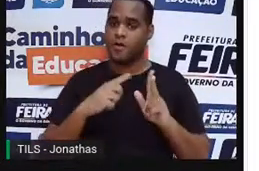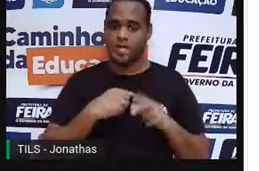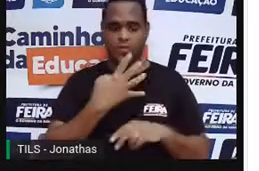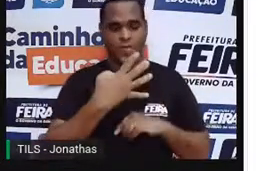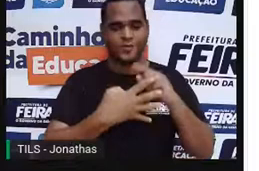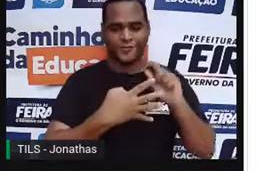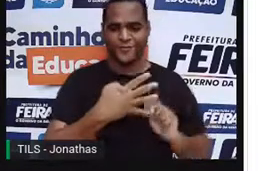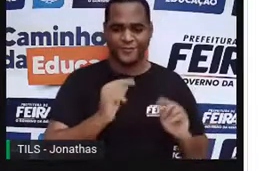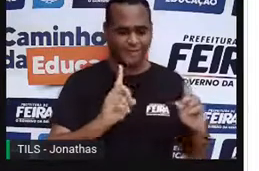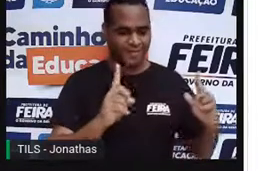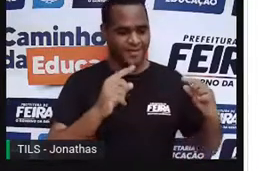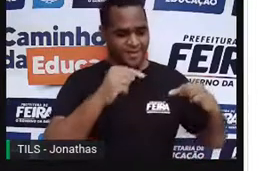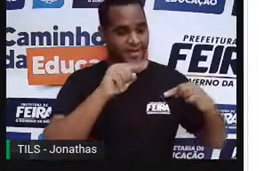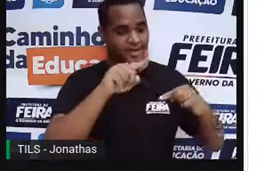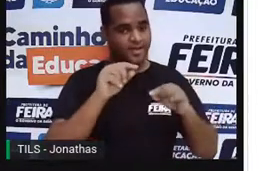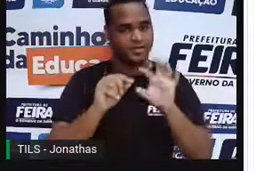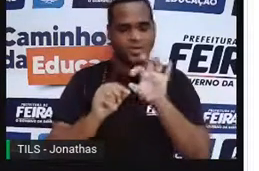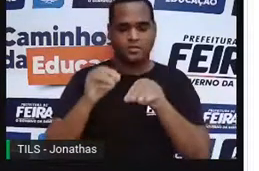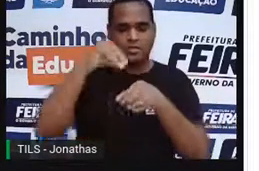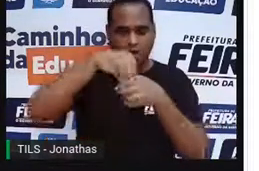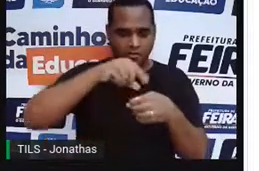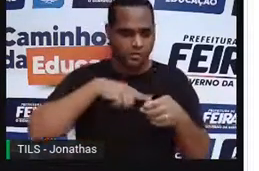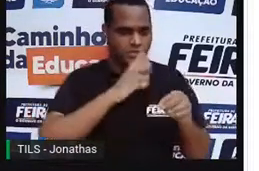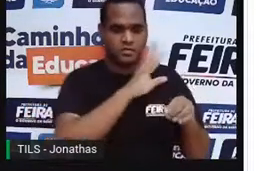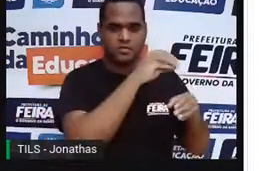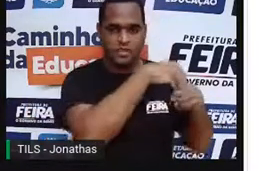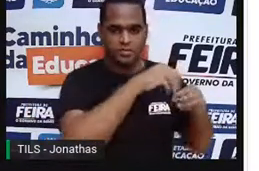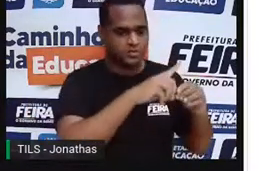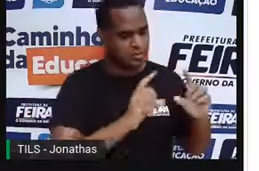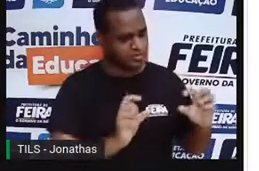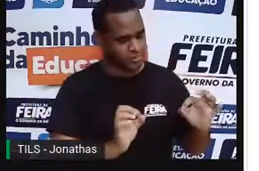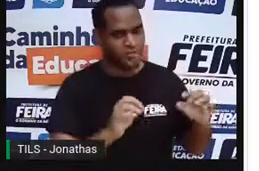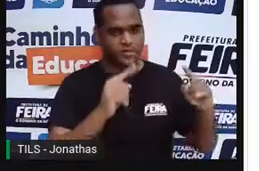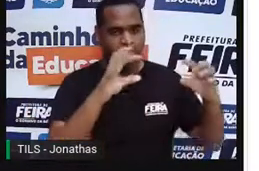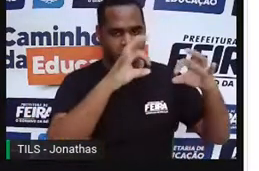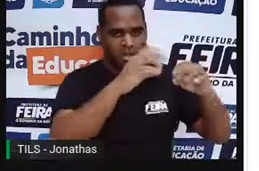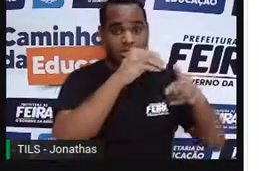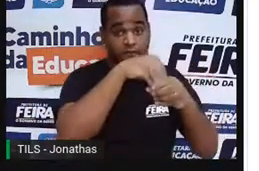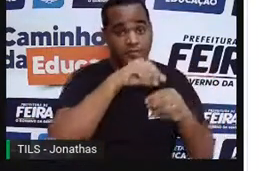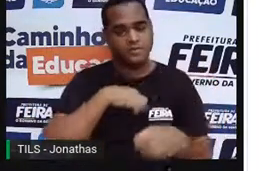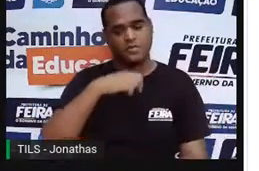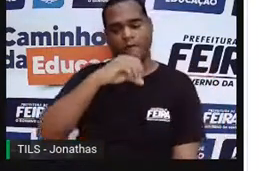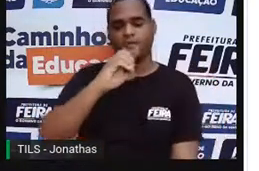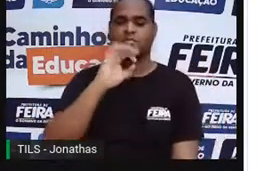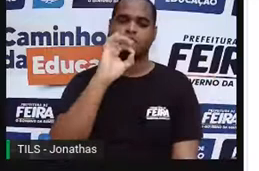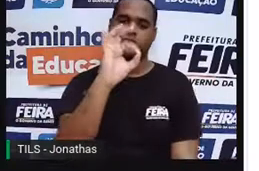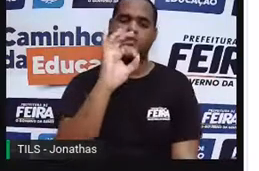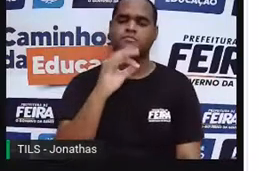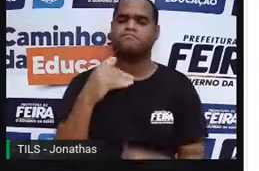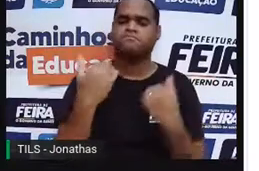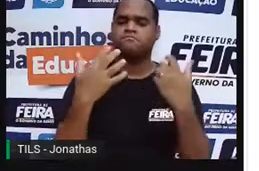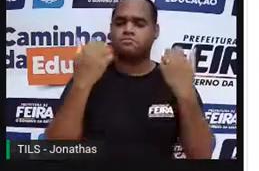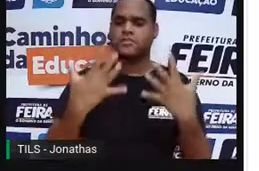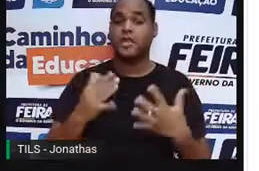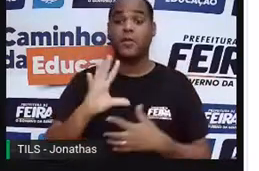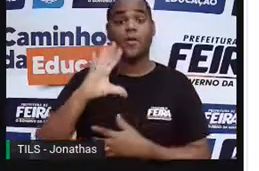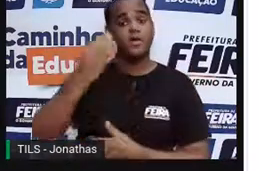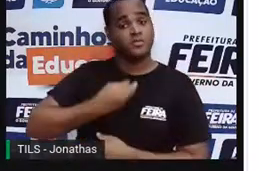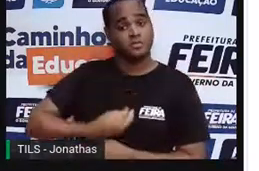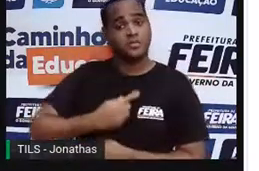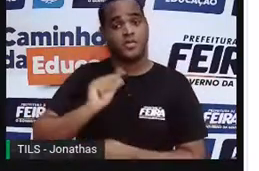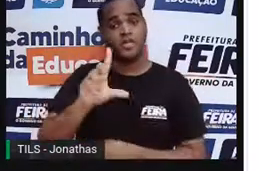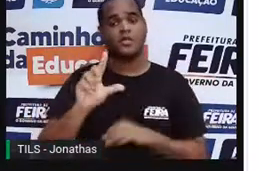que os ângulos de dentro deles sejam ângulos retos ângulos de 90° E isso acontece no quadrado